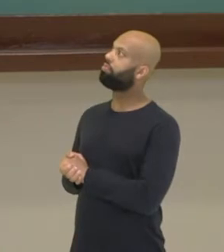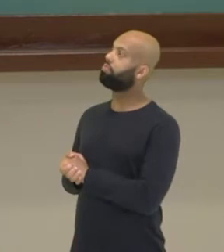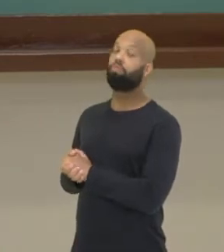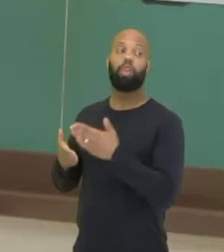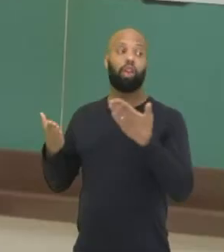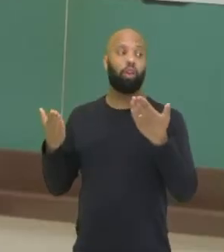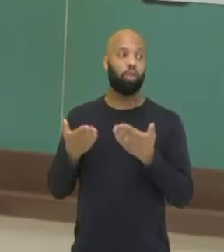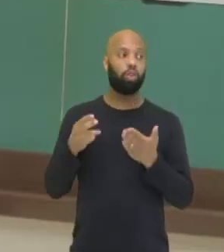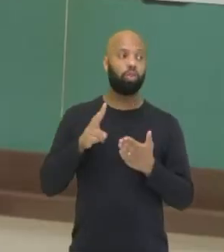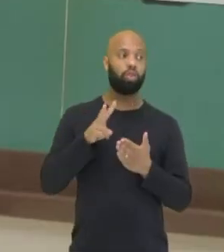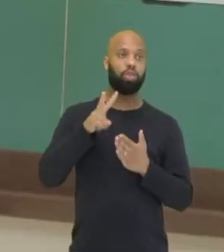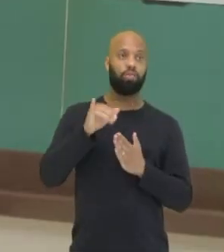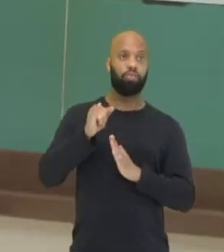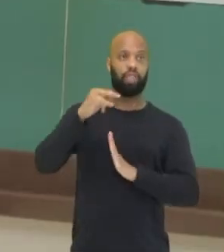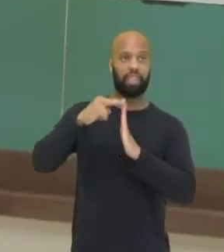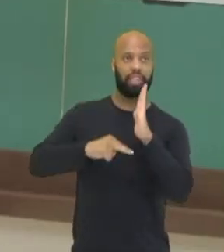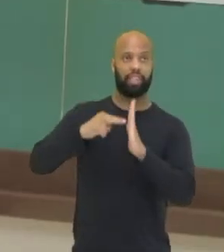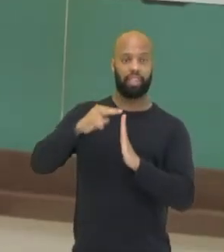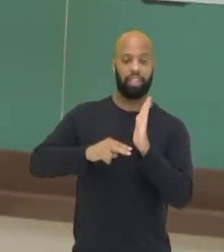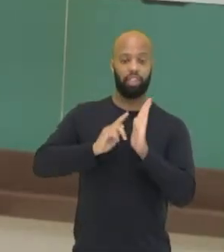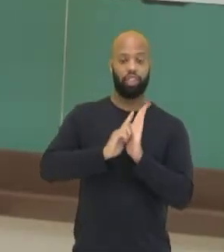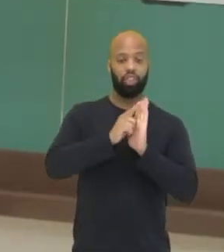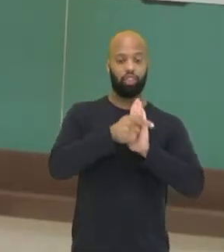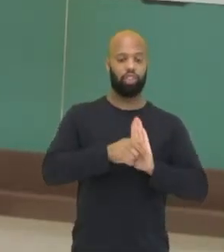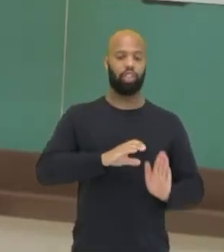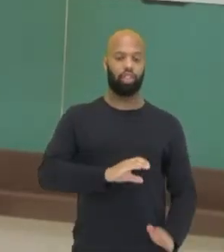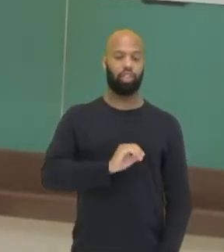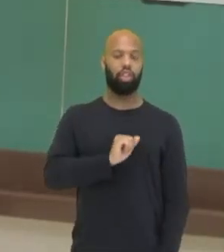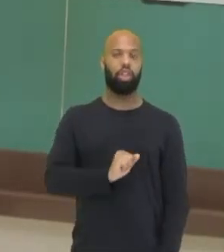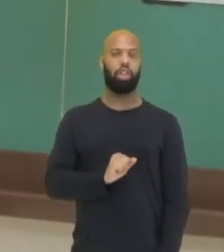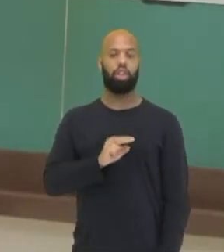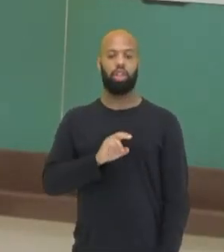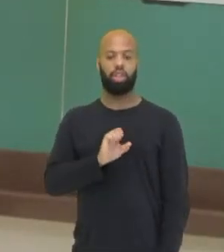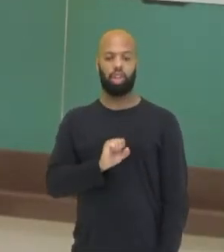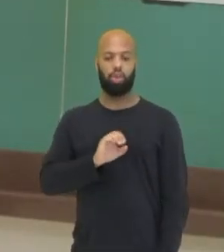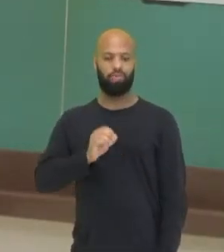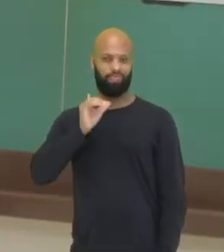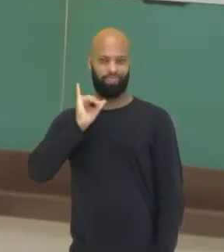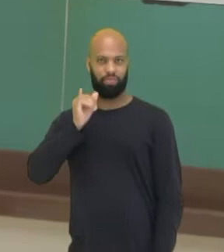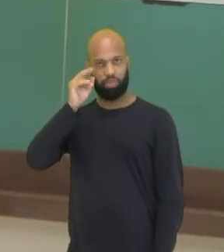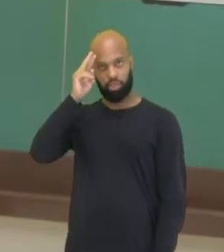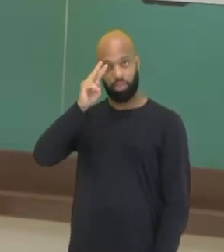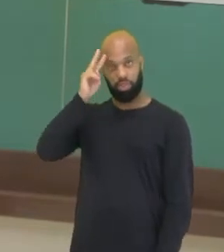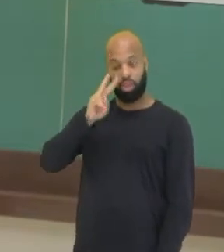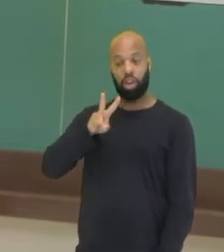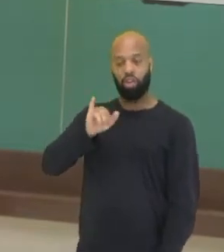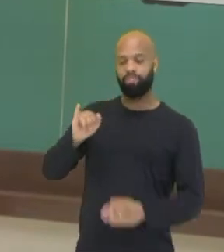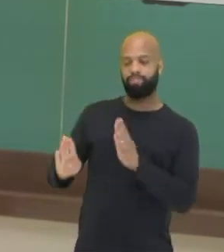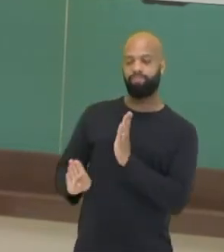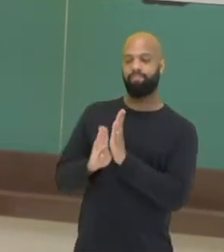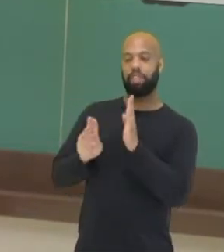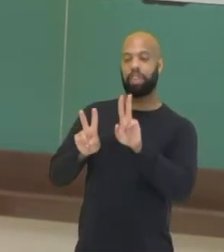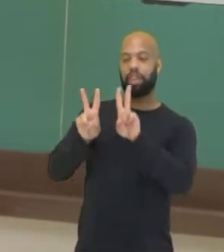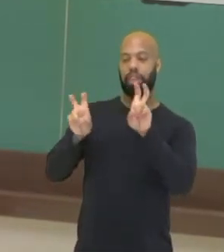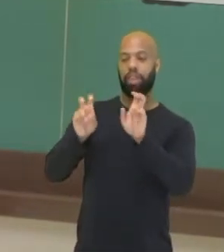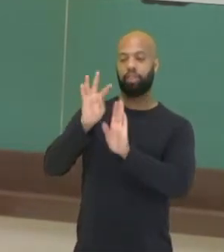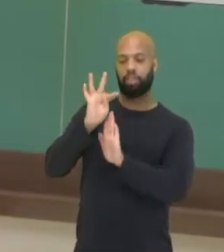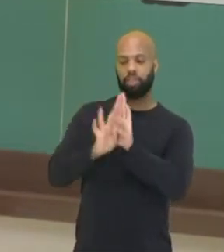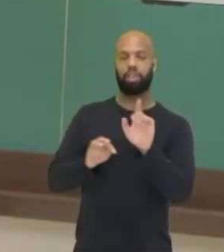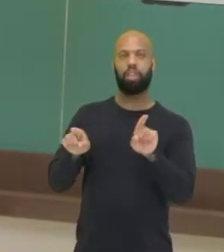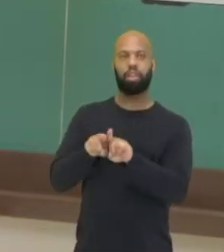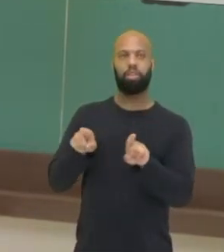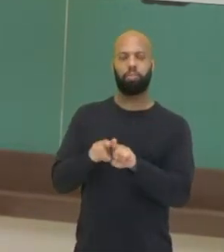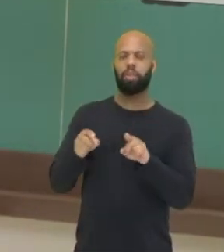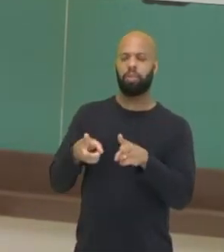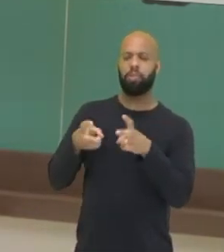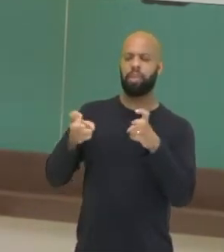Vamos fazer a leitura do gênero causo, certo? Identificar o tema do texto,